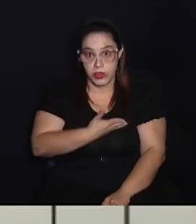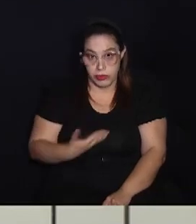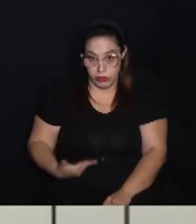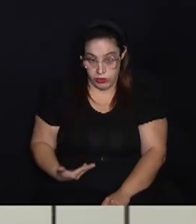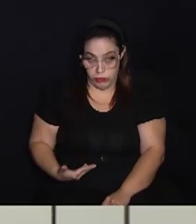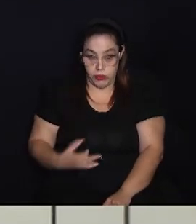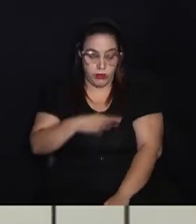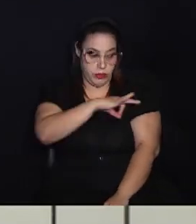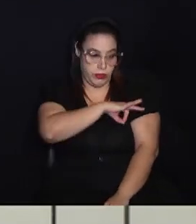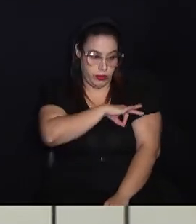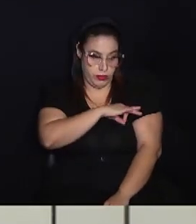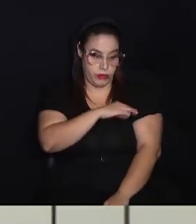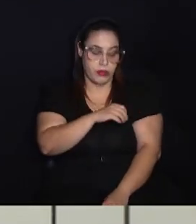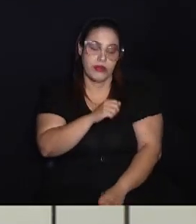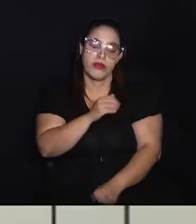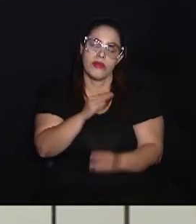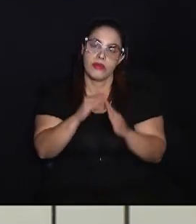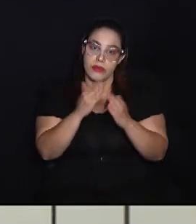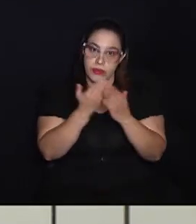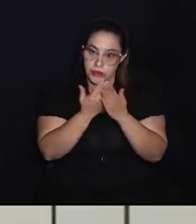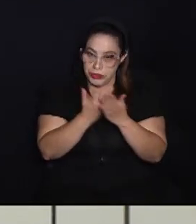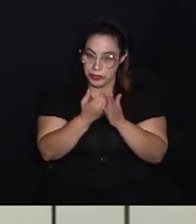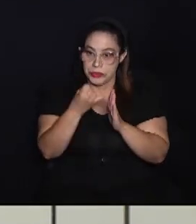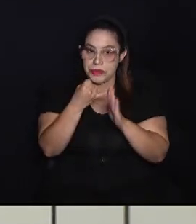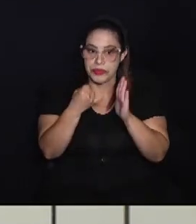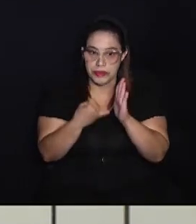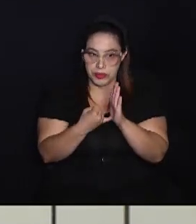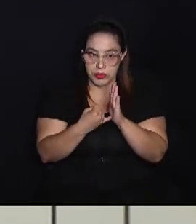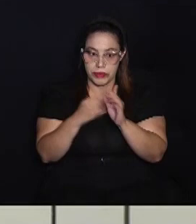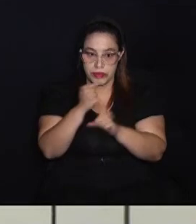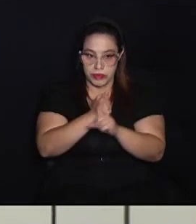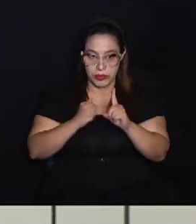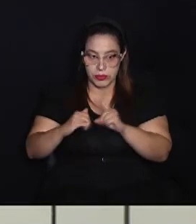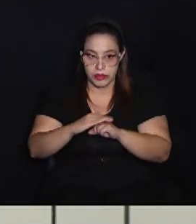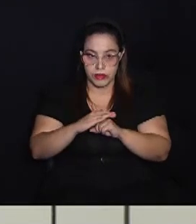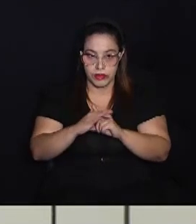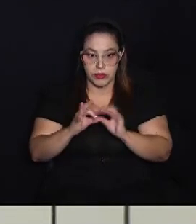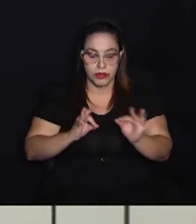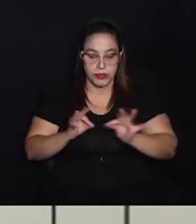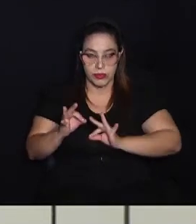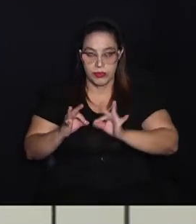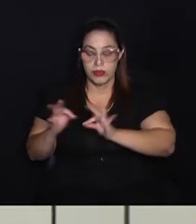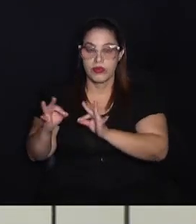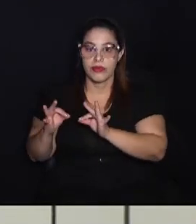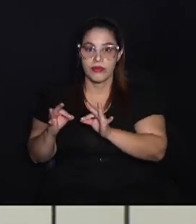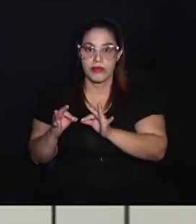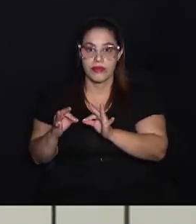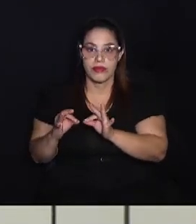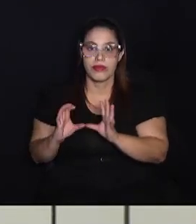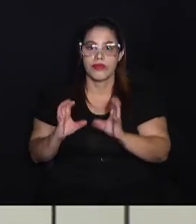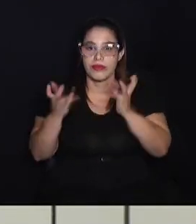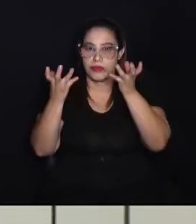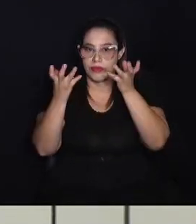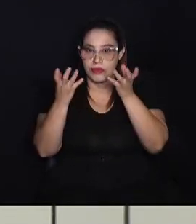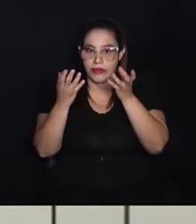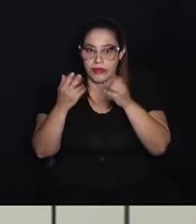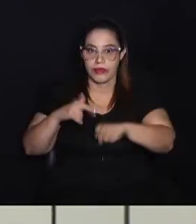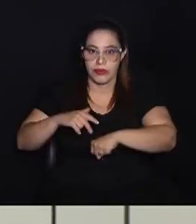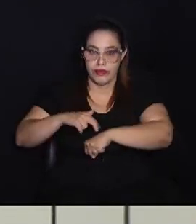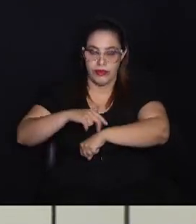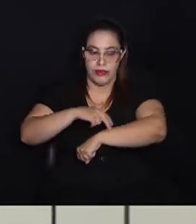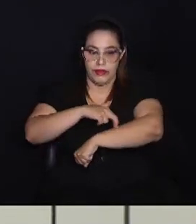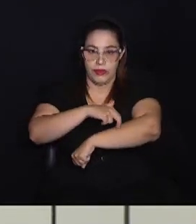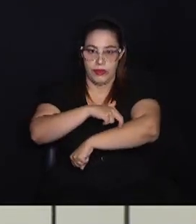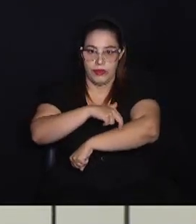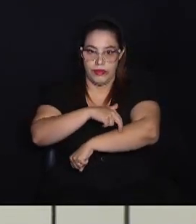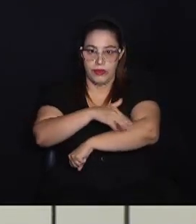militares, das escolas e das entidades da sociedade civil organizada participaram do evento que percorreu parte